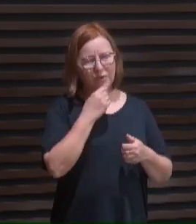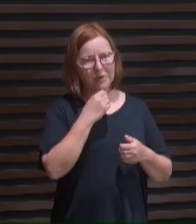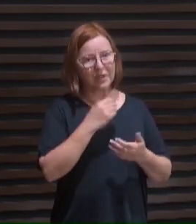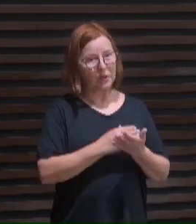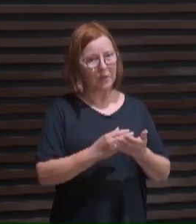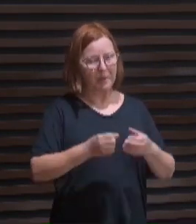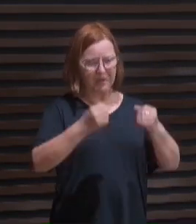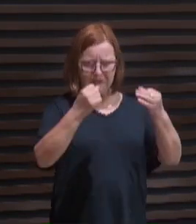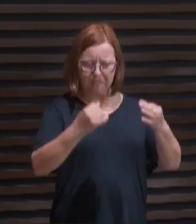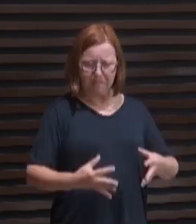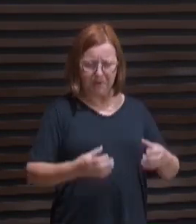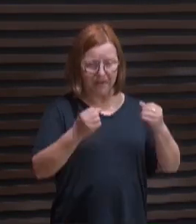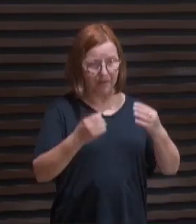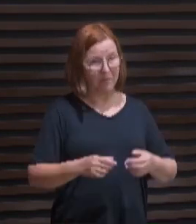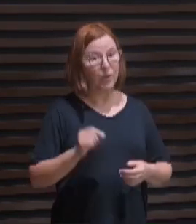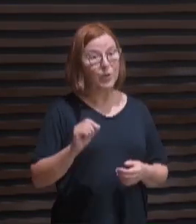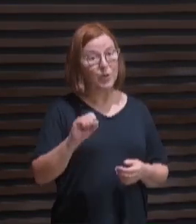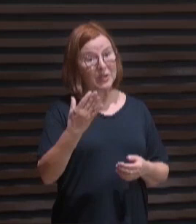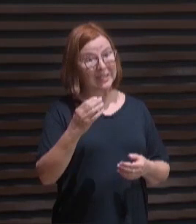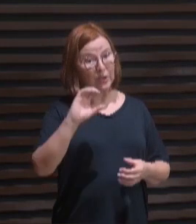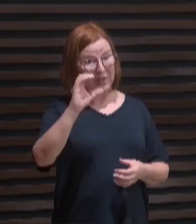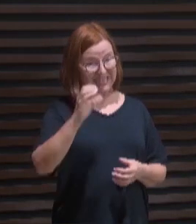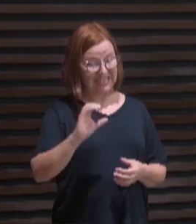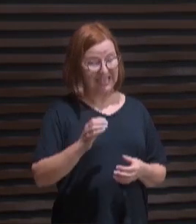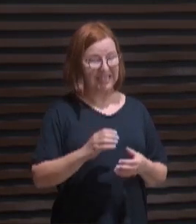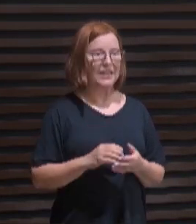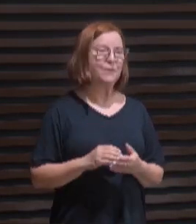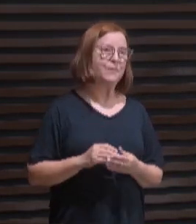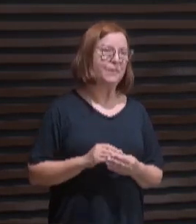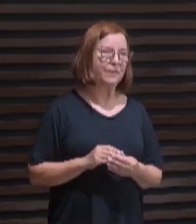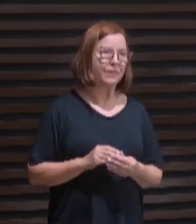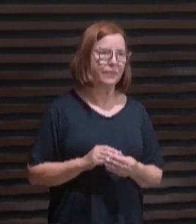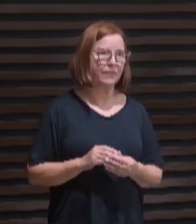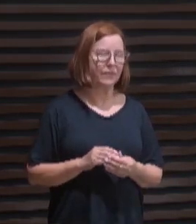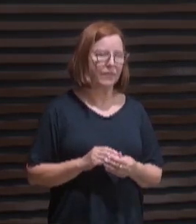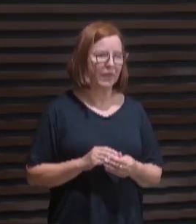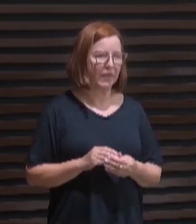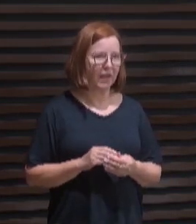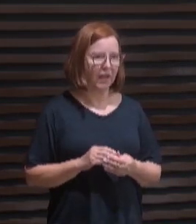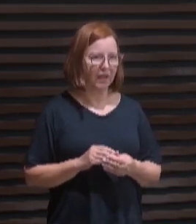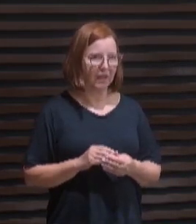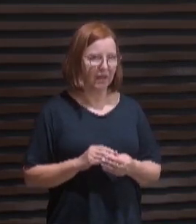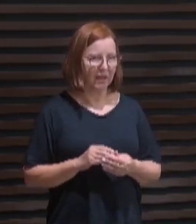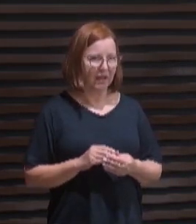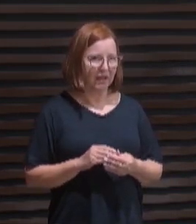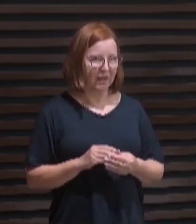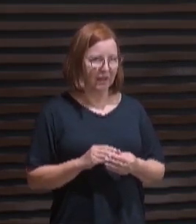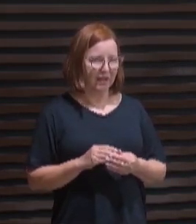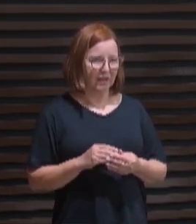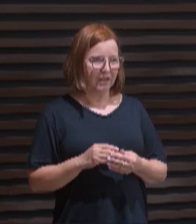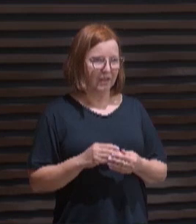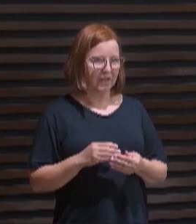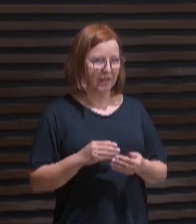E ele traz um trabalho bem interessante quando ele pega aqui do Francis Bacon, que viveu entre